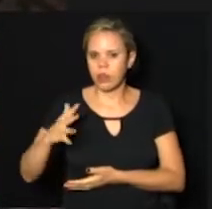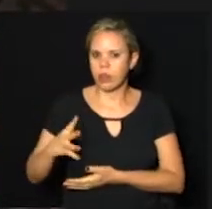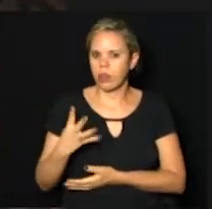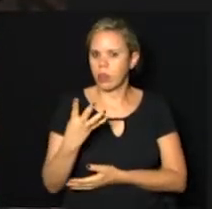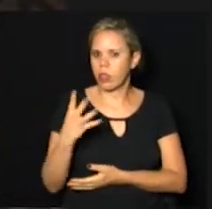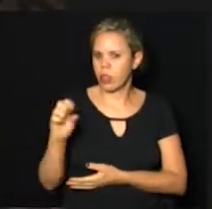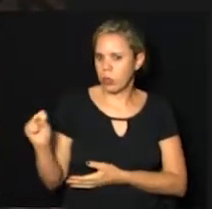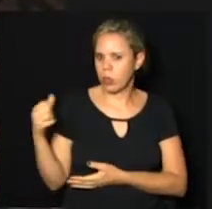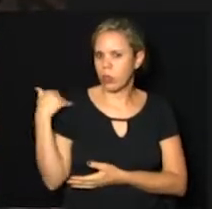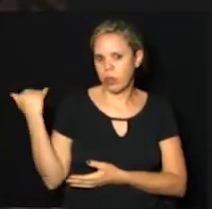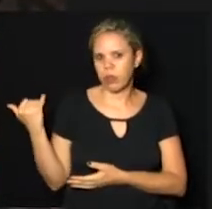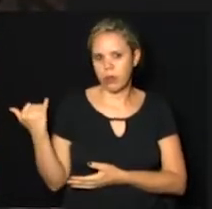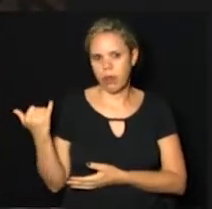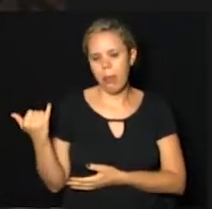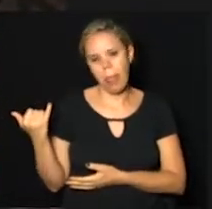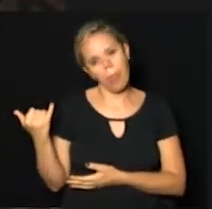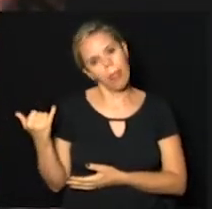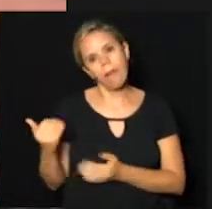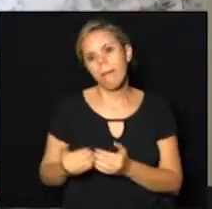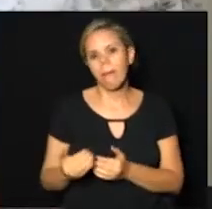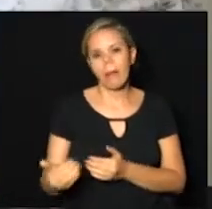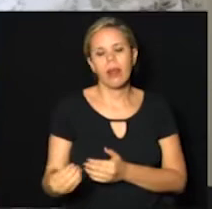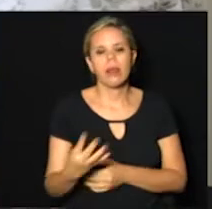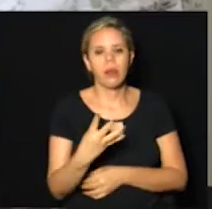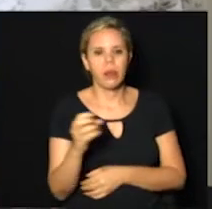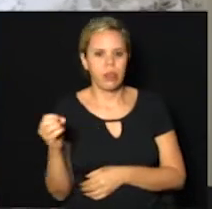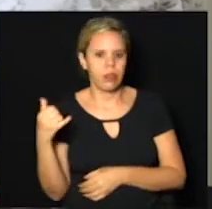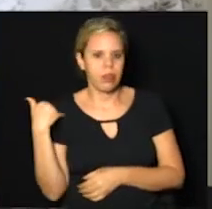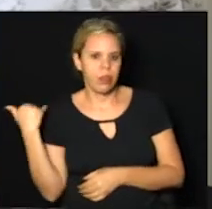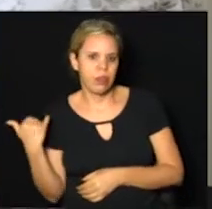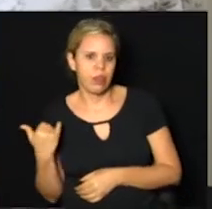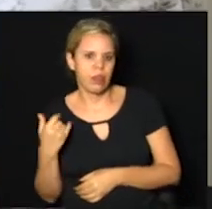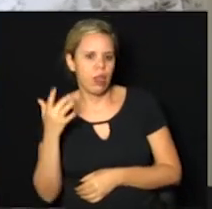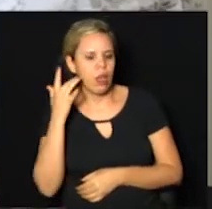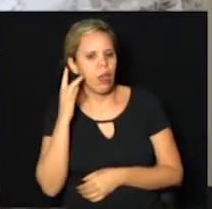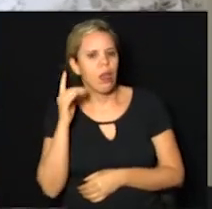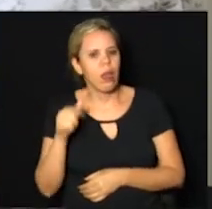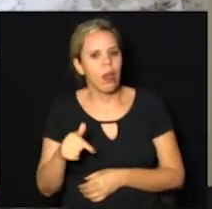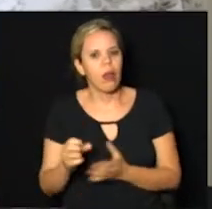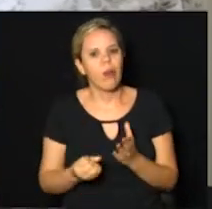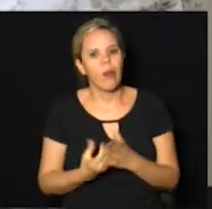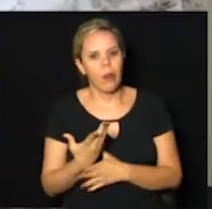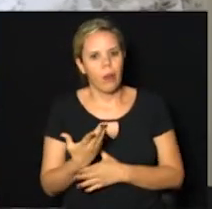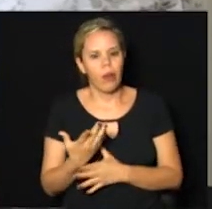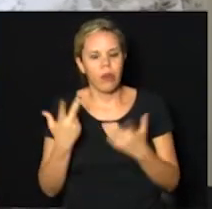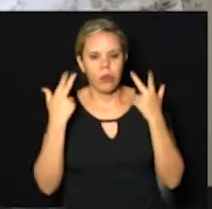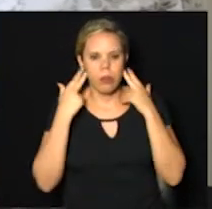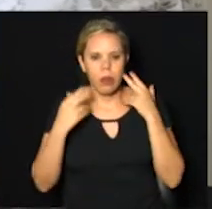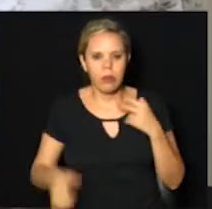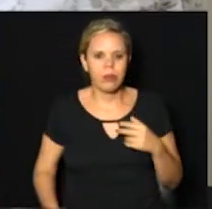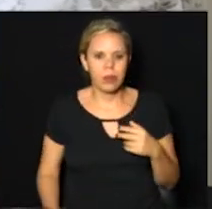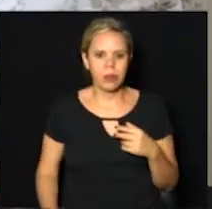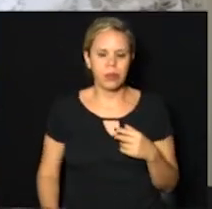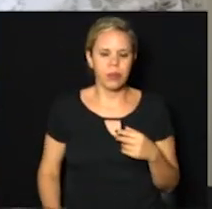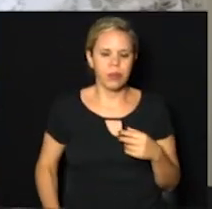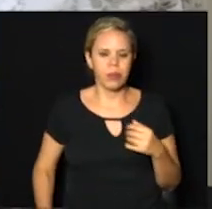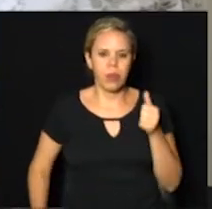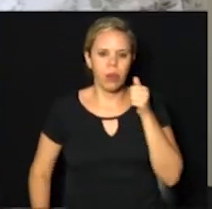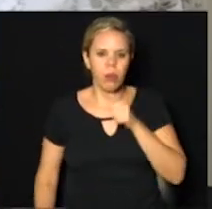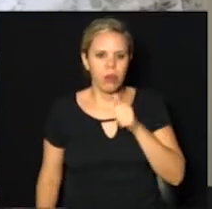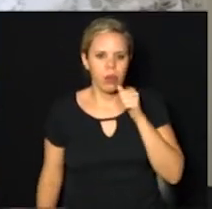48 anos. A partir de 40, a gente considera que pode acontecer e é normal, né? Uma mulher